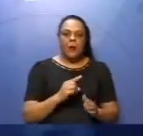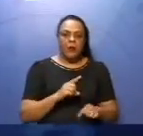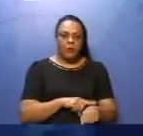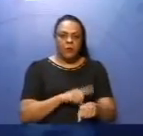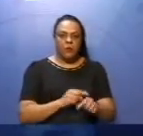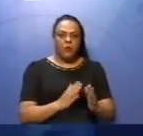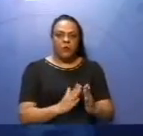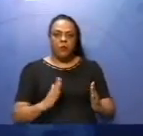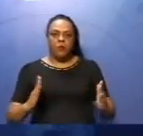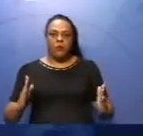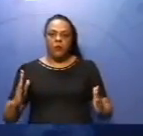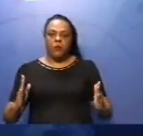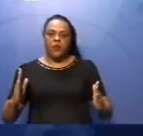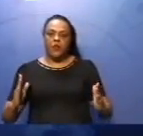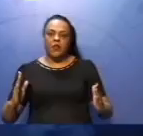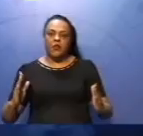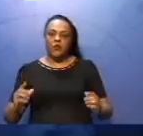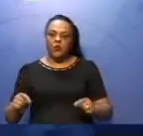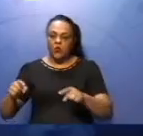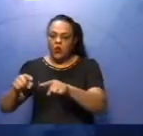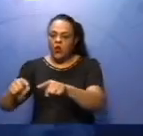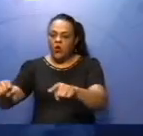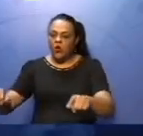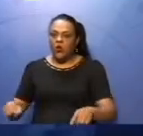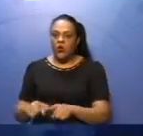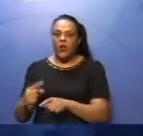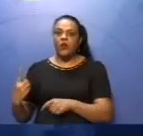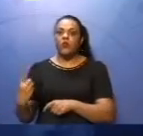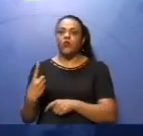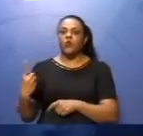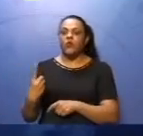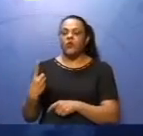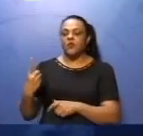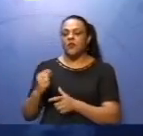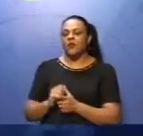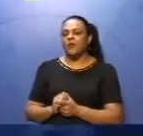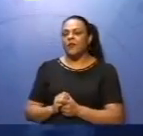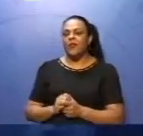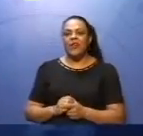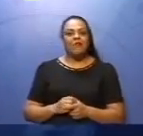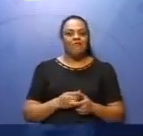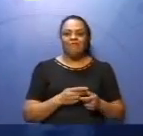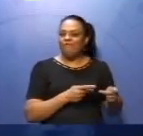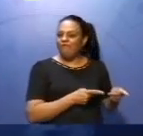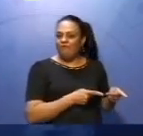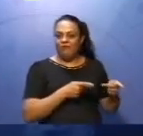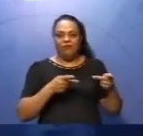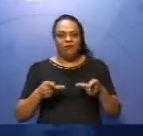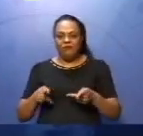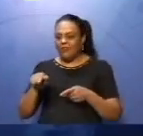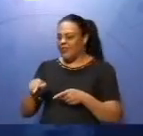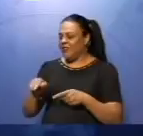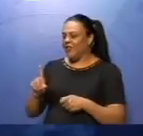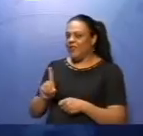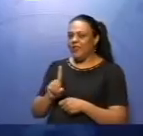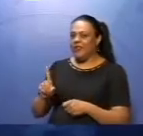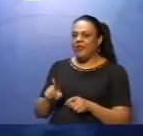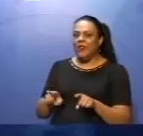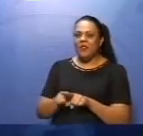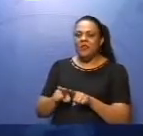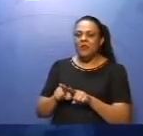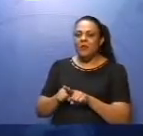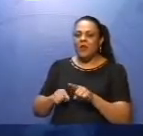de preferência num quarto individual, bem ventilado, não receber visita, evitar o compartilhamento